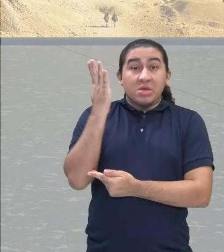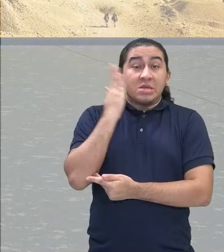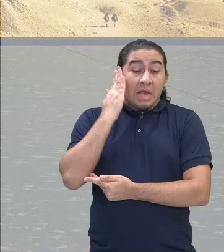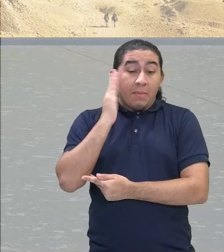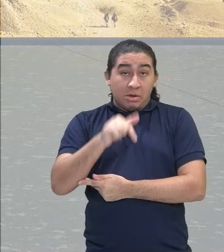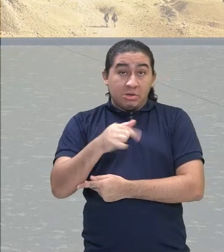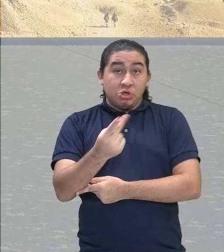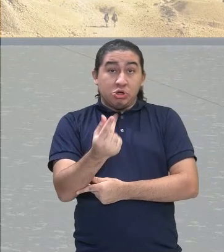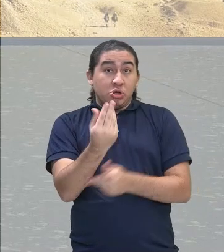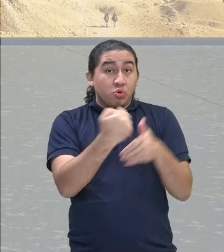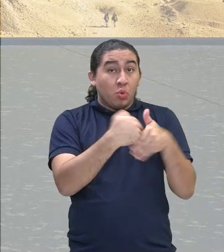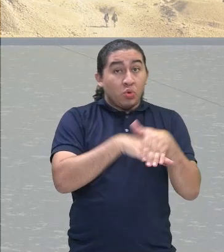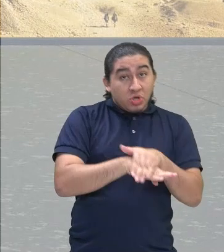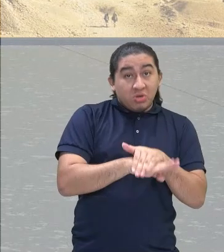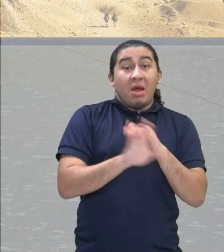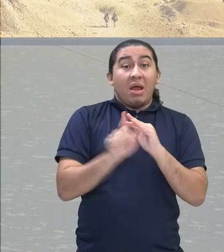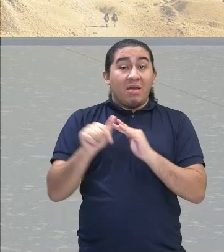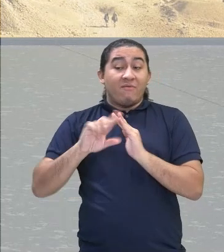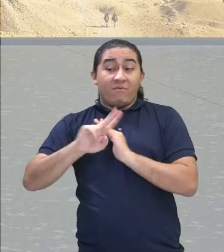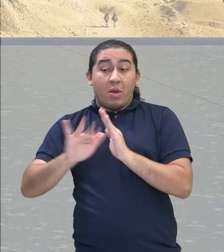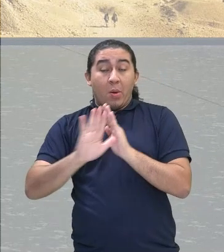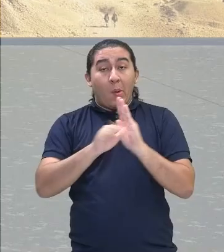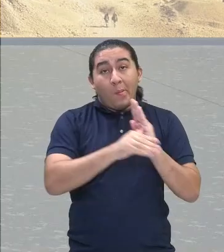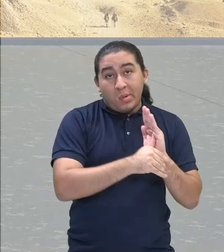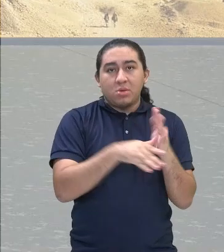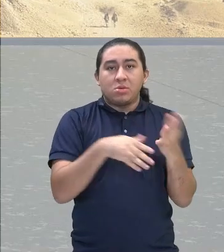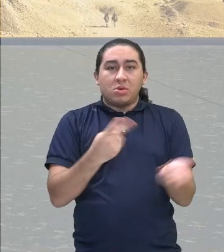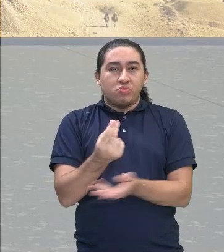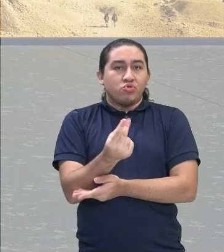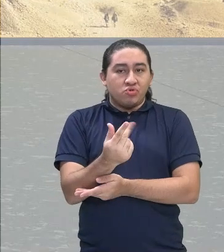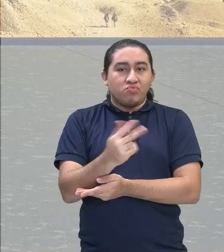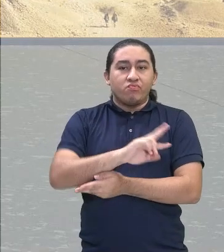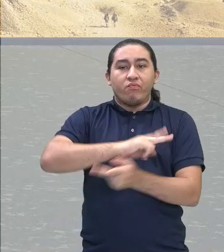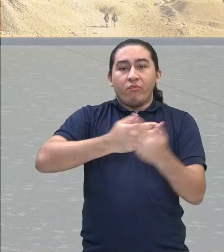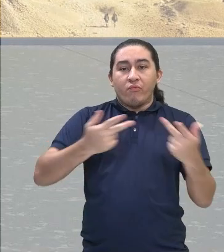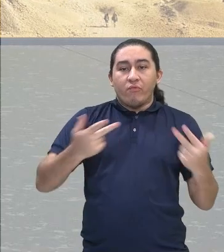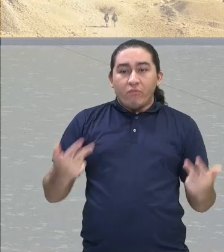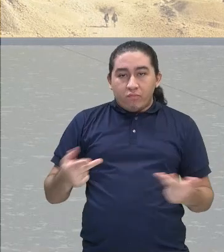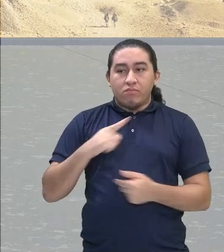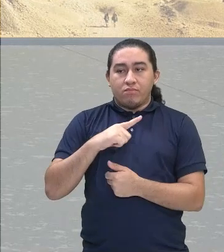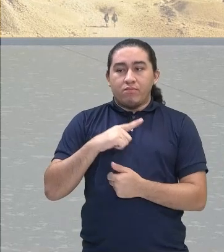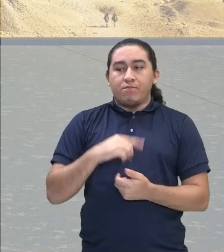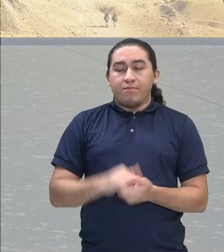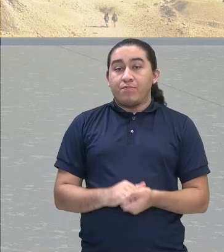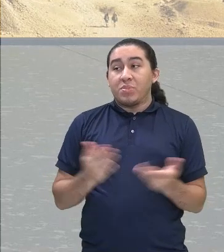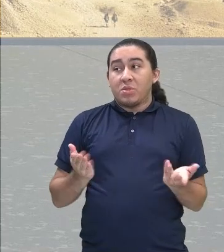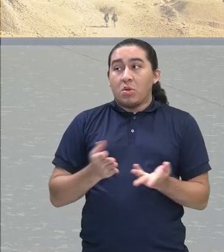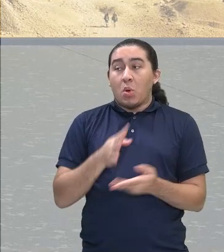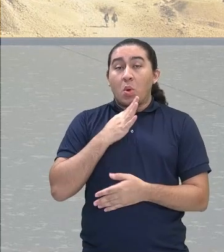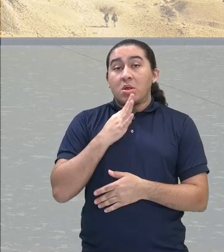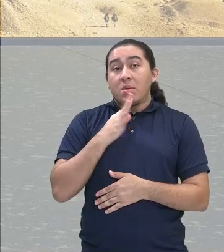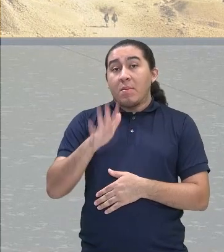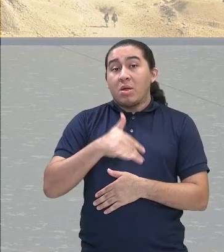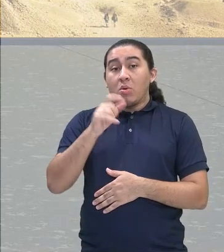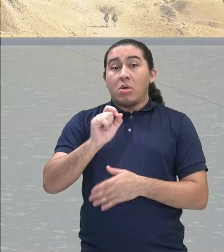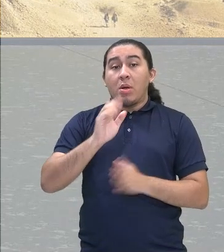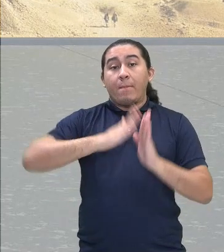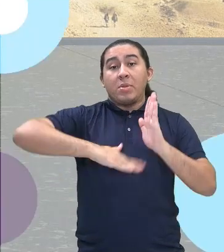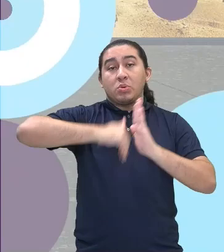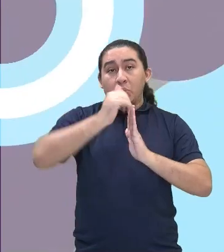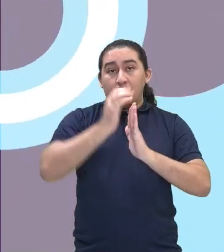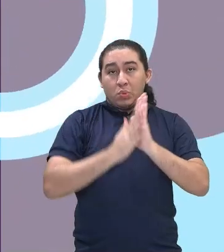riqueza inestimável nesses túmulos aqui. E vamos agora conhecer um pouco da pintura